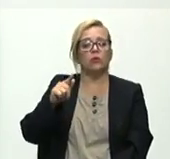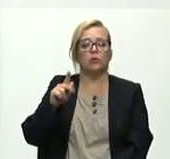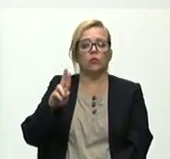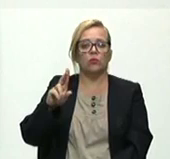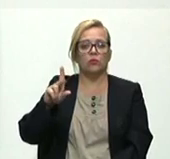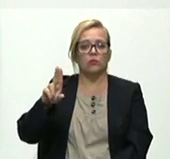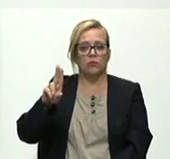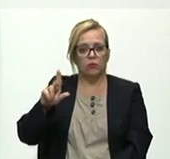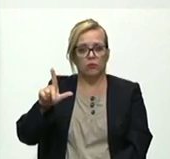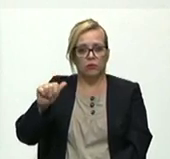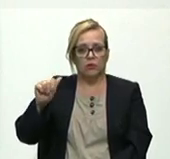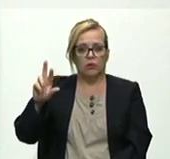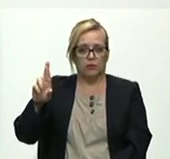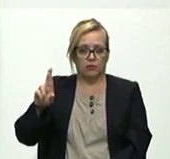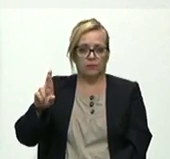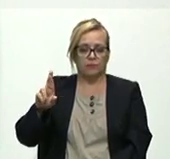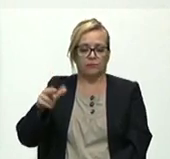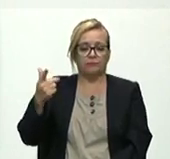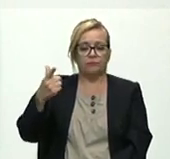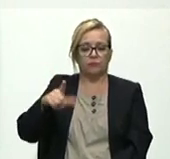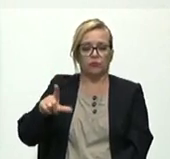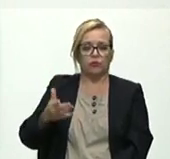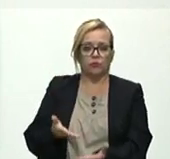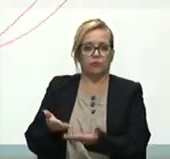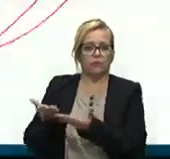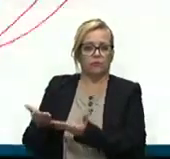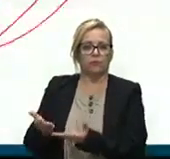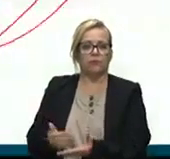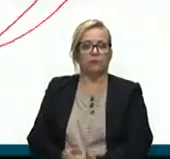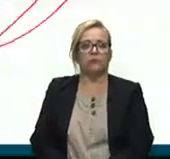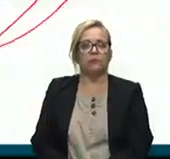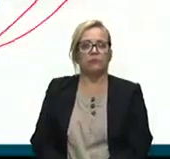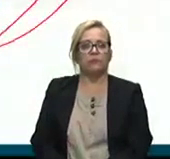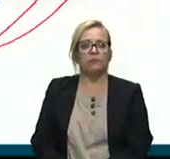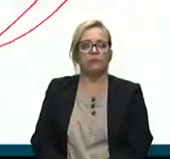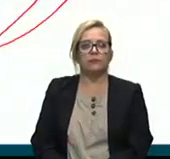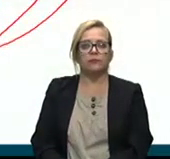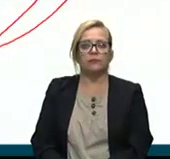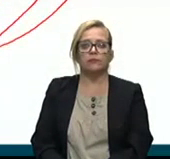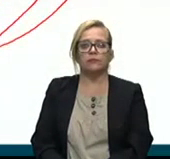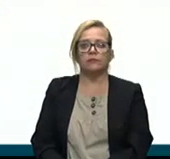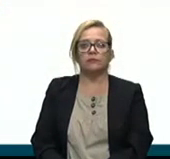angular. Continue acompanhando comigo no quadro.